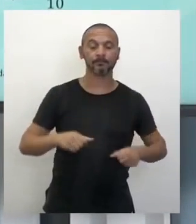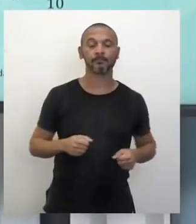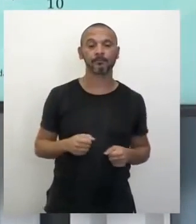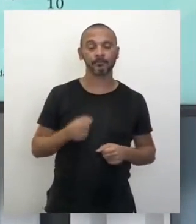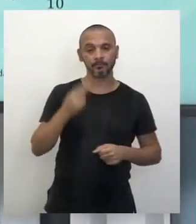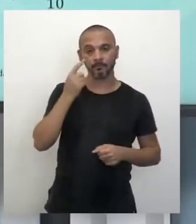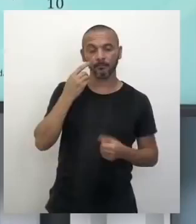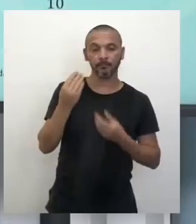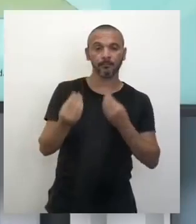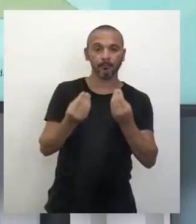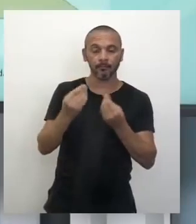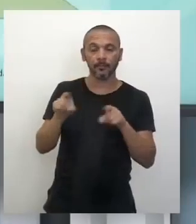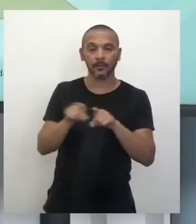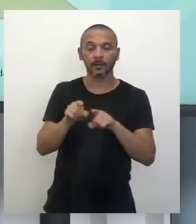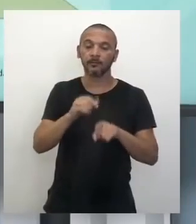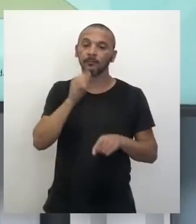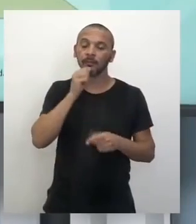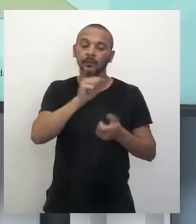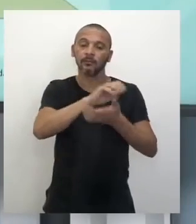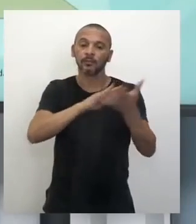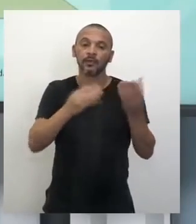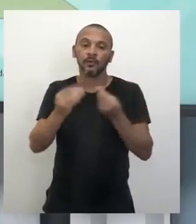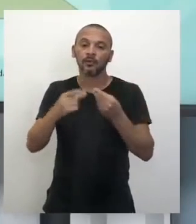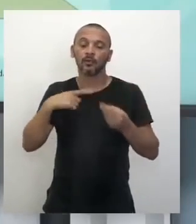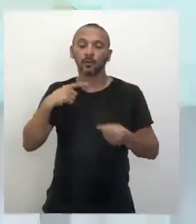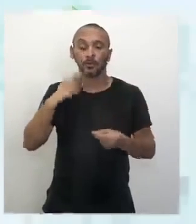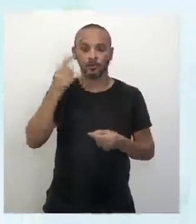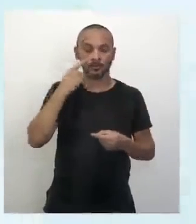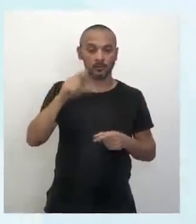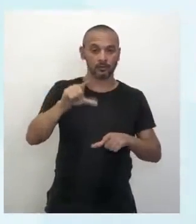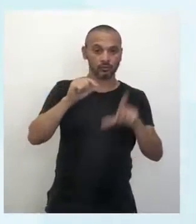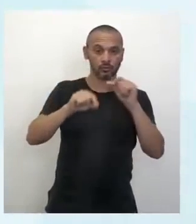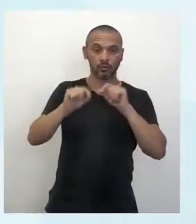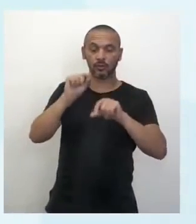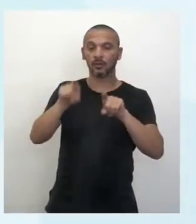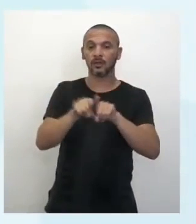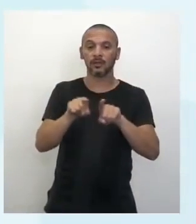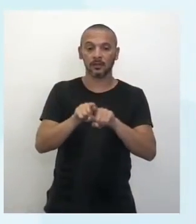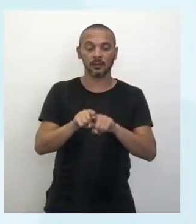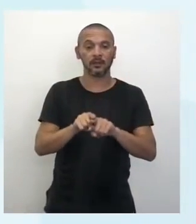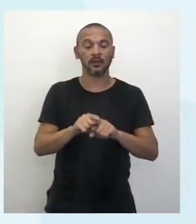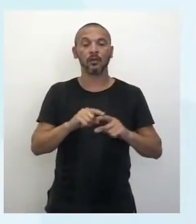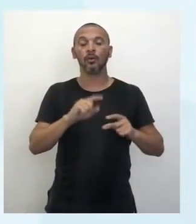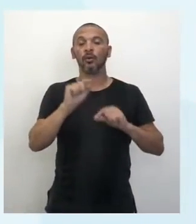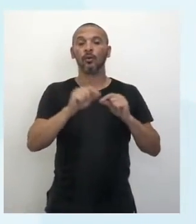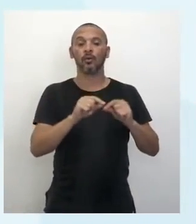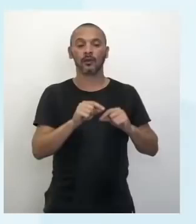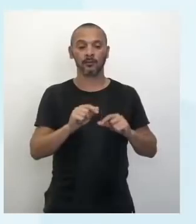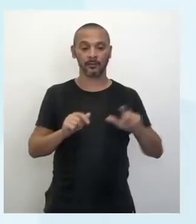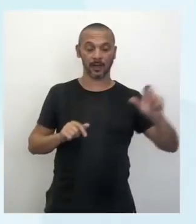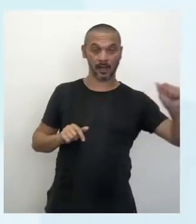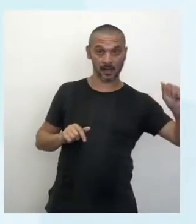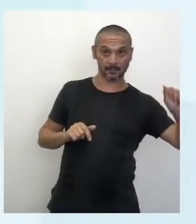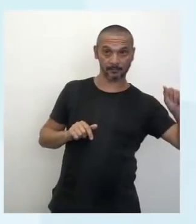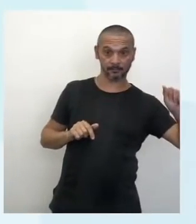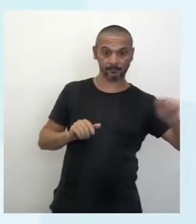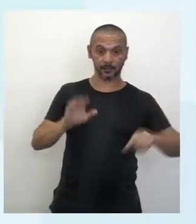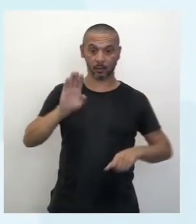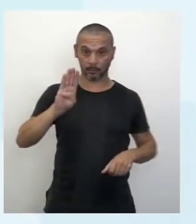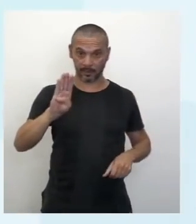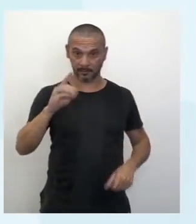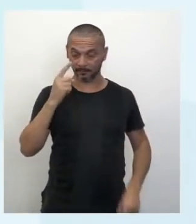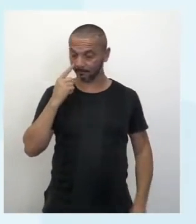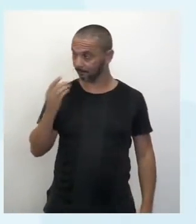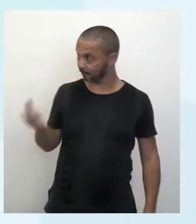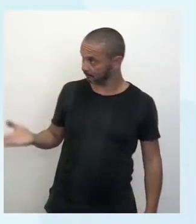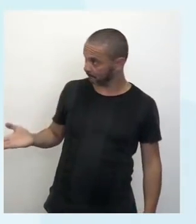Vamos fazer agora esse mesmo exercício, agora escolhendo o triângulo A e o triângulo B, tá